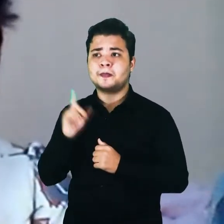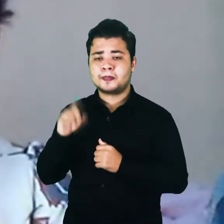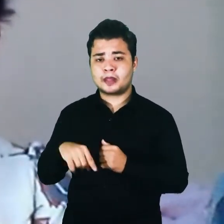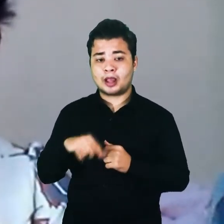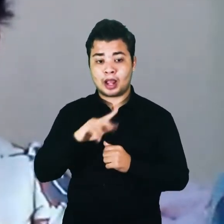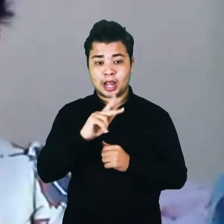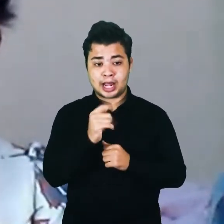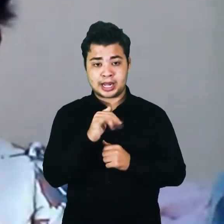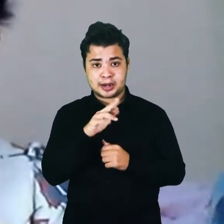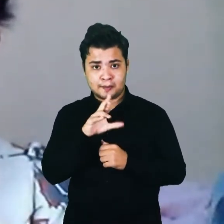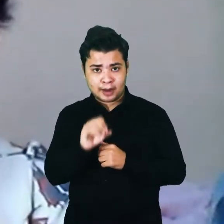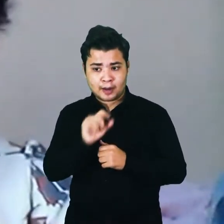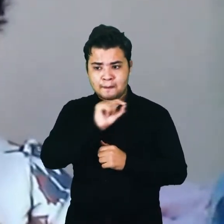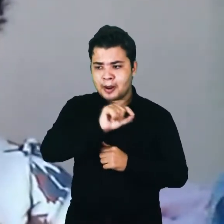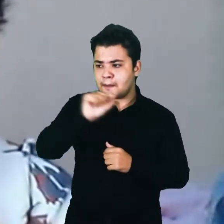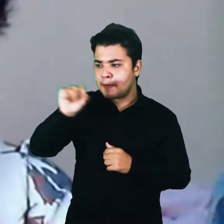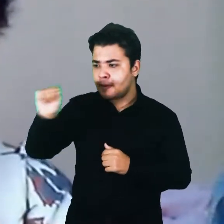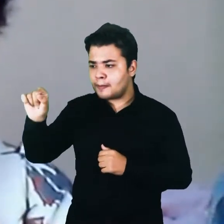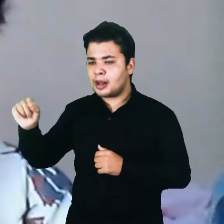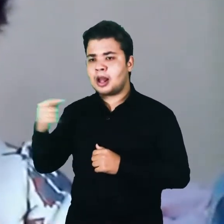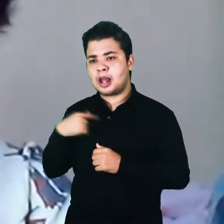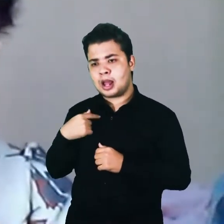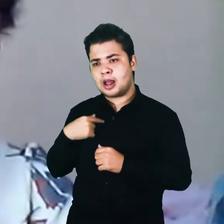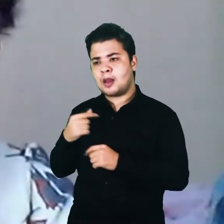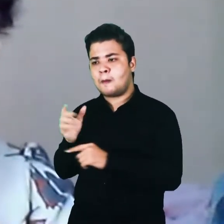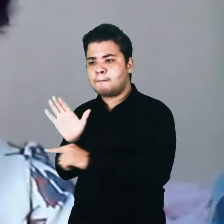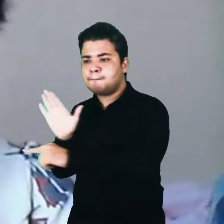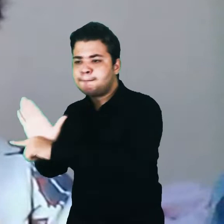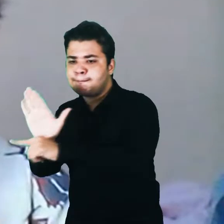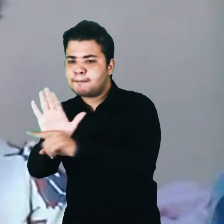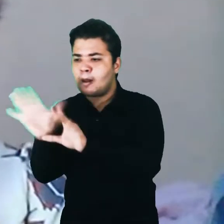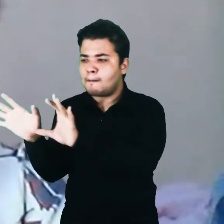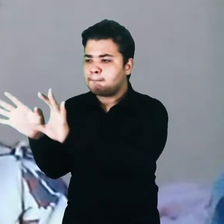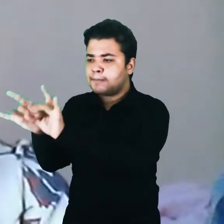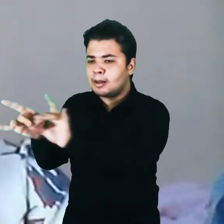ligação entre os herbários, né? Eu faço parte, então,